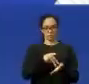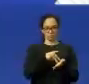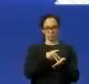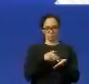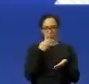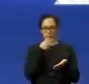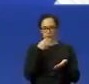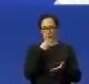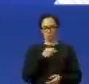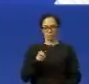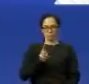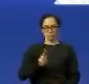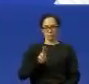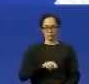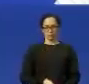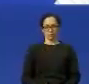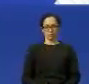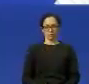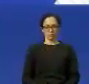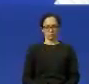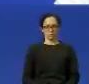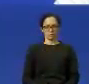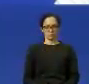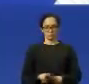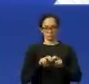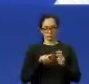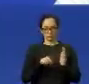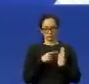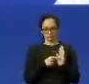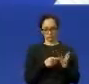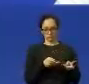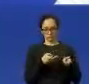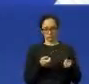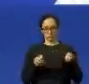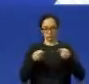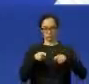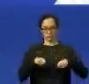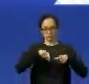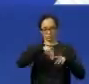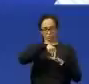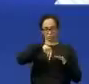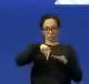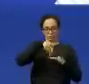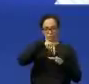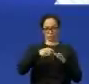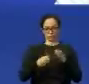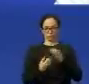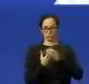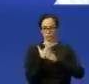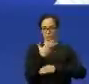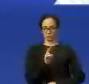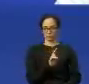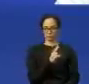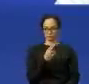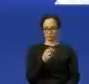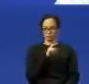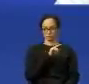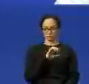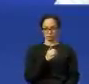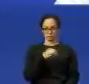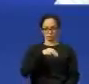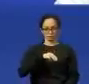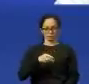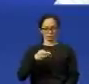doces. Bem, e para atingir todos os seus objetivos, o chefe deverá cortar a calota do melão a uma altura H, em centímetro